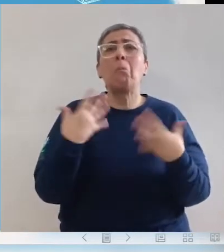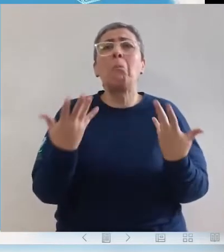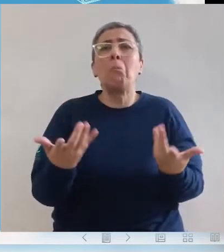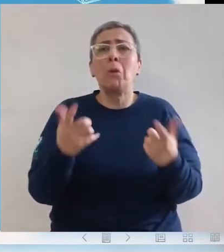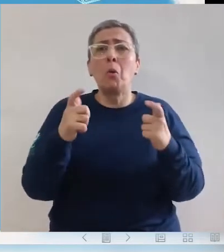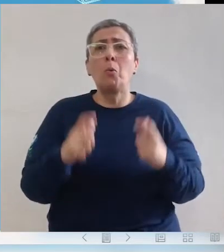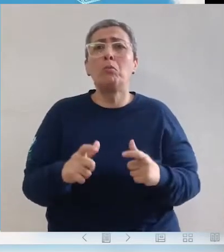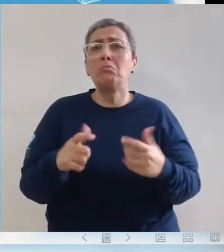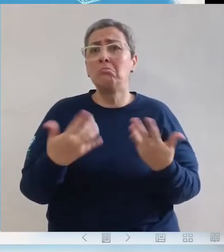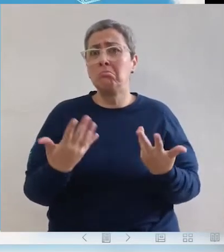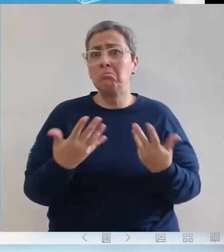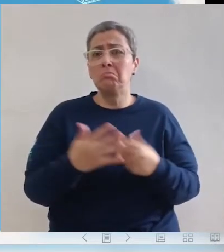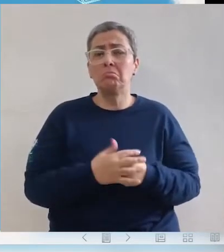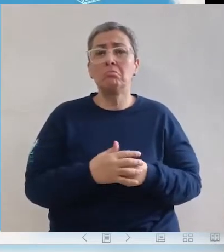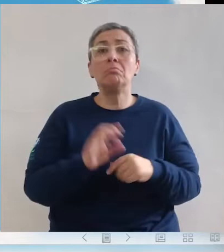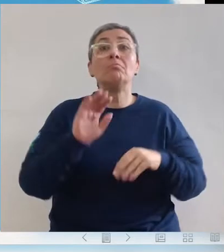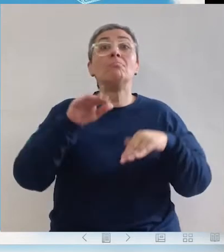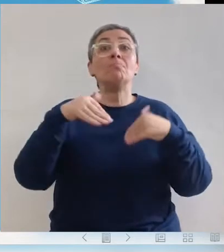ela vai?